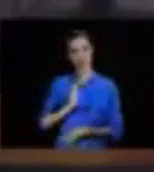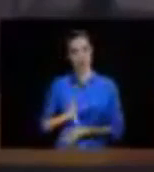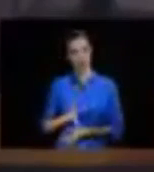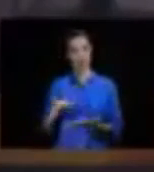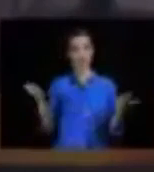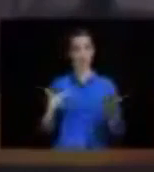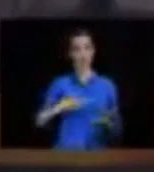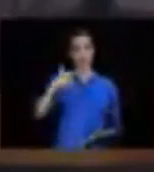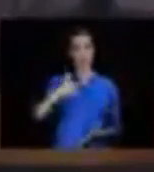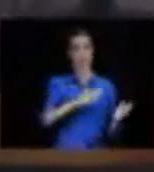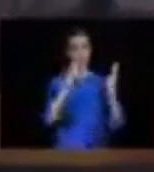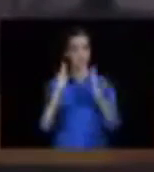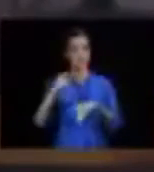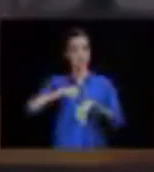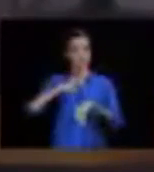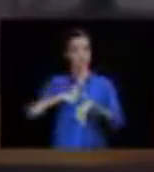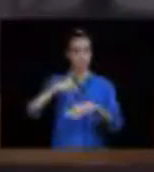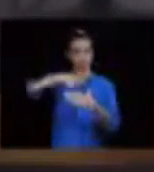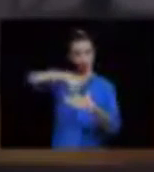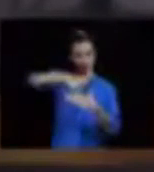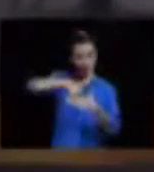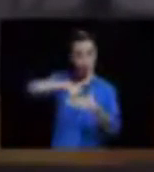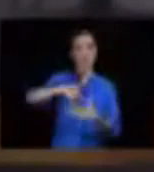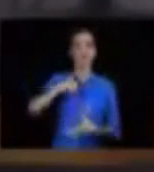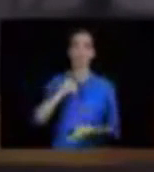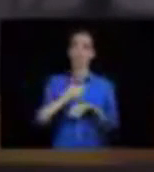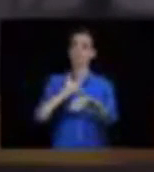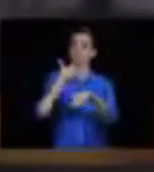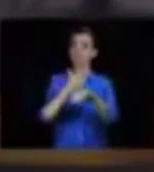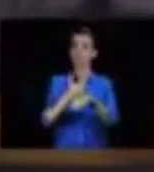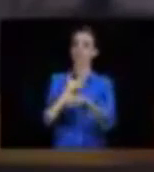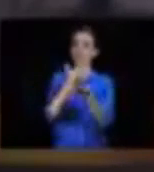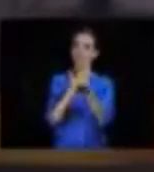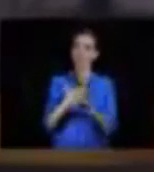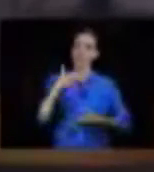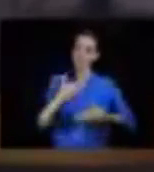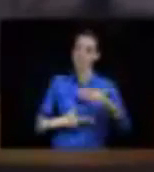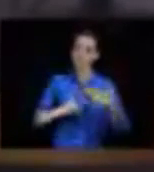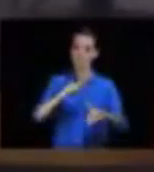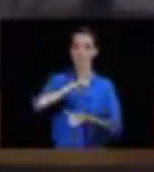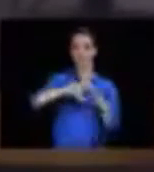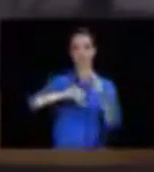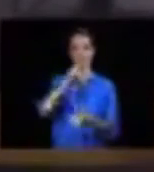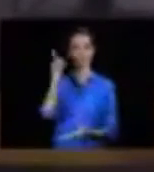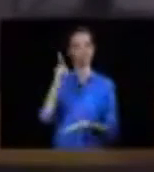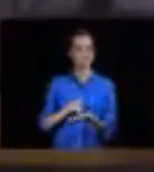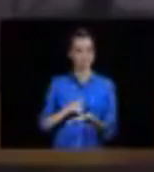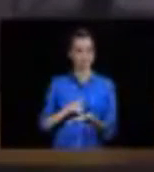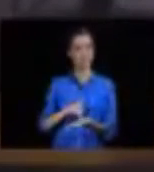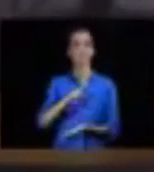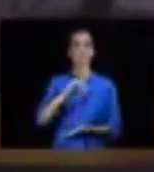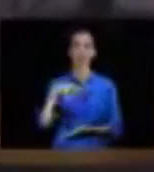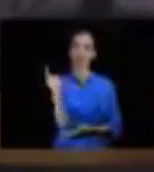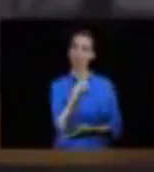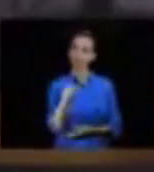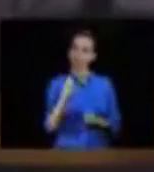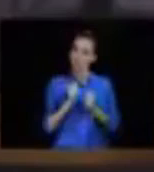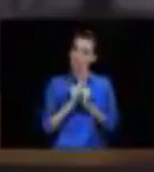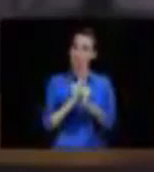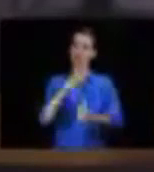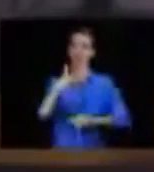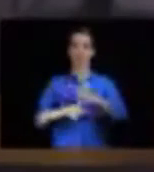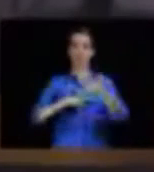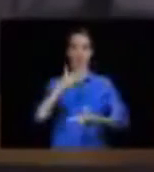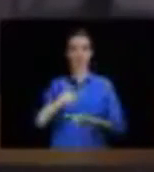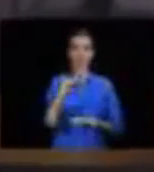em mim. Chegamos segundo turno, em primeiro lugar. Começamos a caminhada para a mudança de verdade. E vamos trabalhar